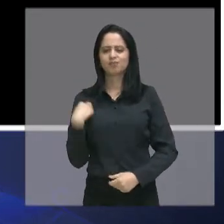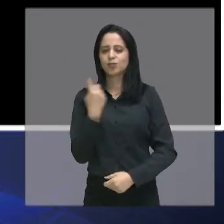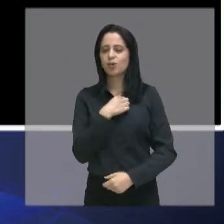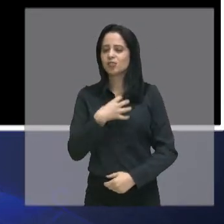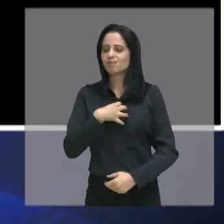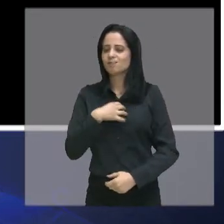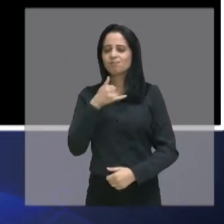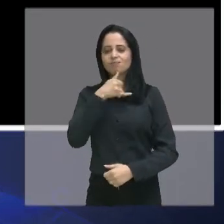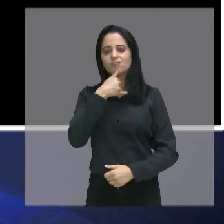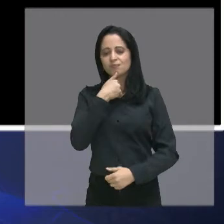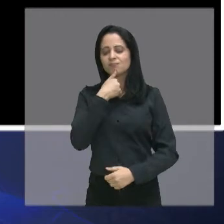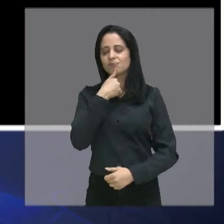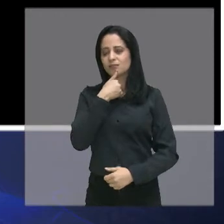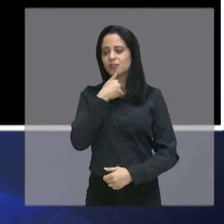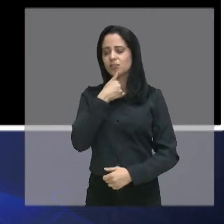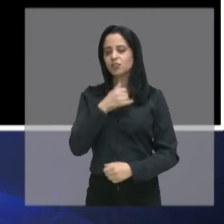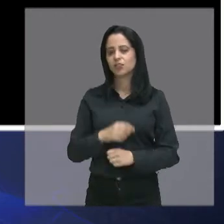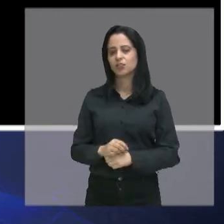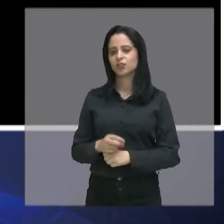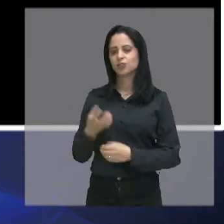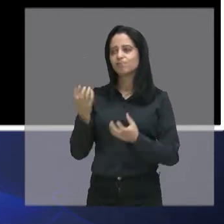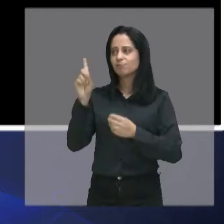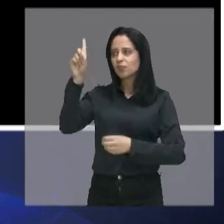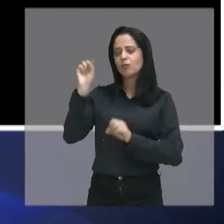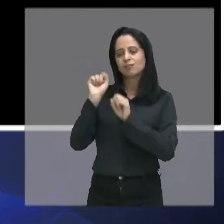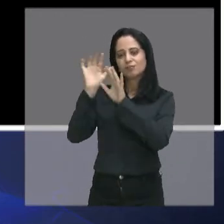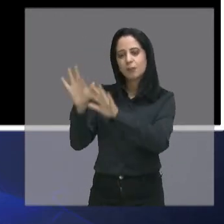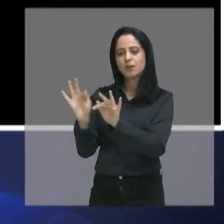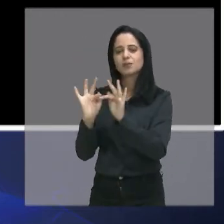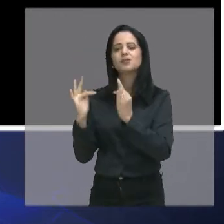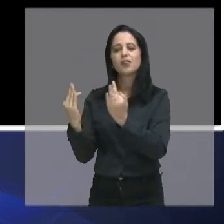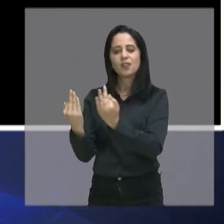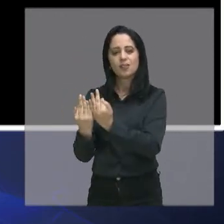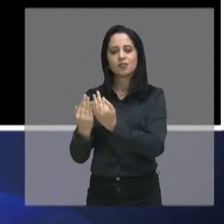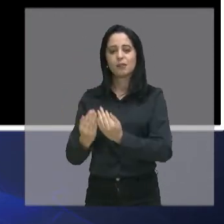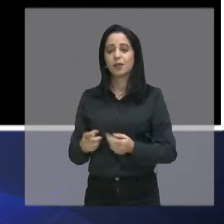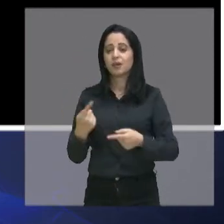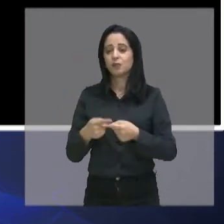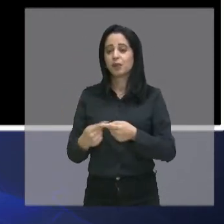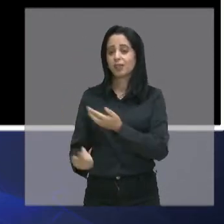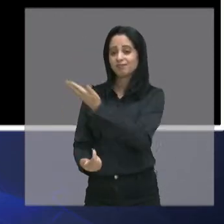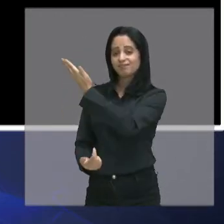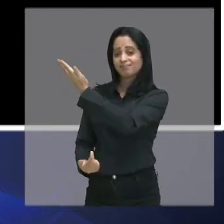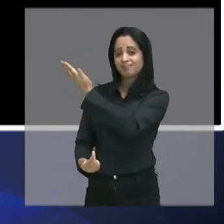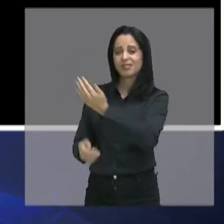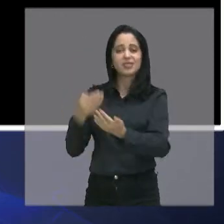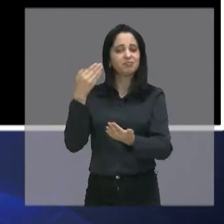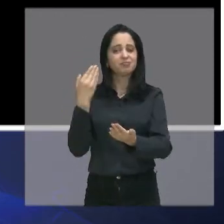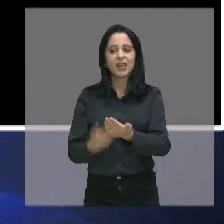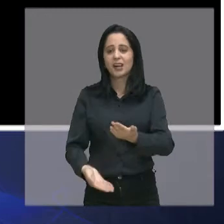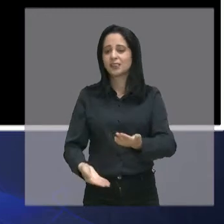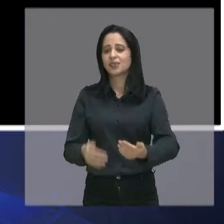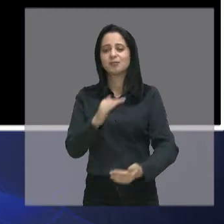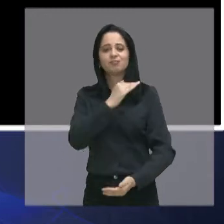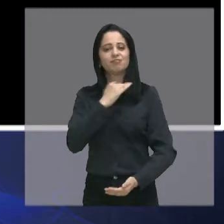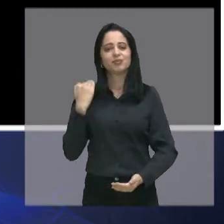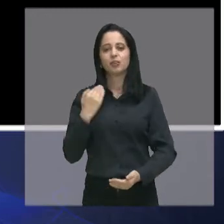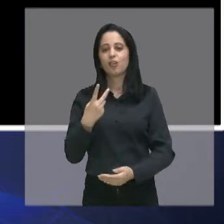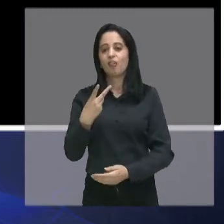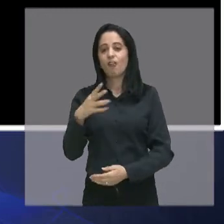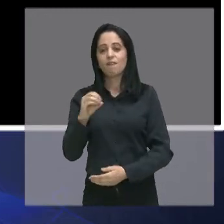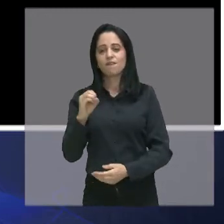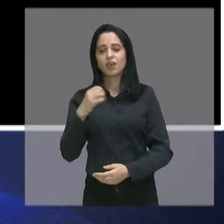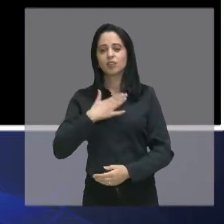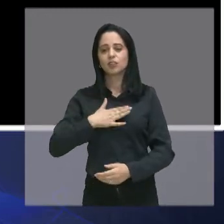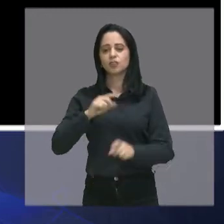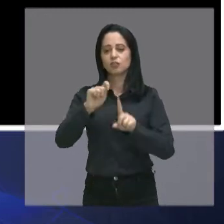os familiares, a todos os amigos, por essa grande perda que tivemos aí no último dia 20. E